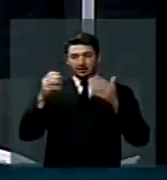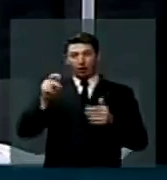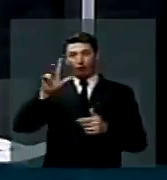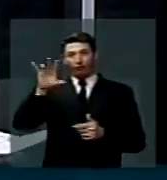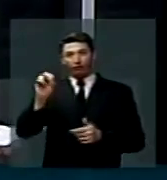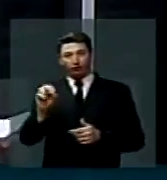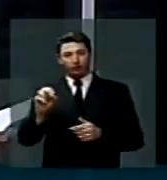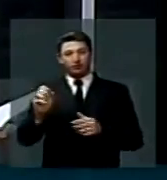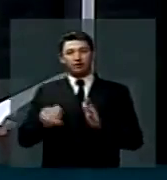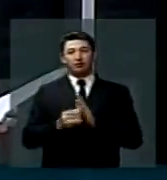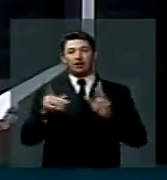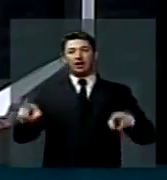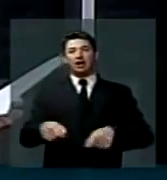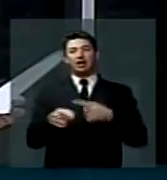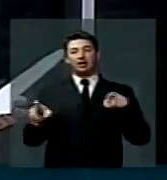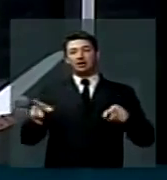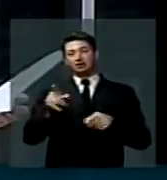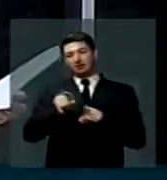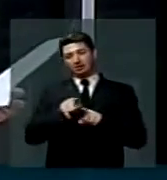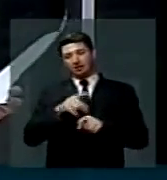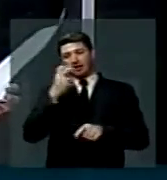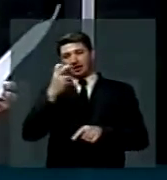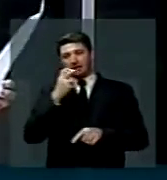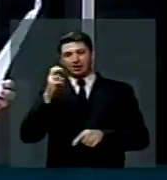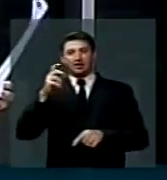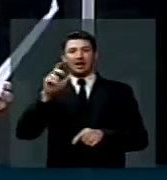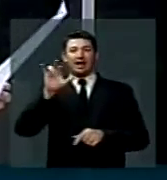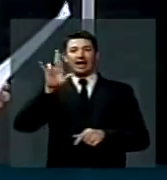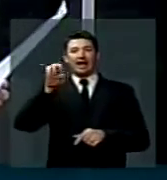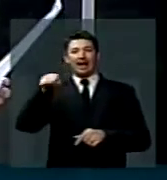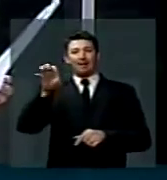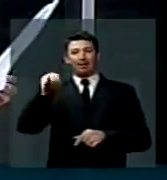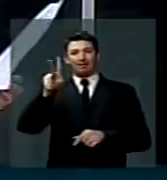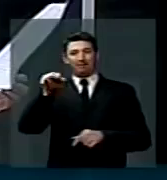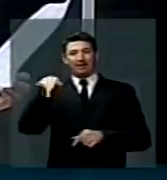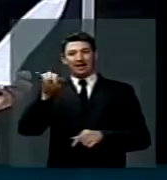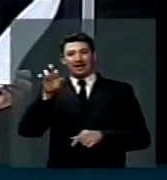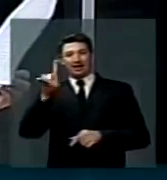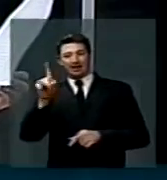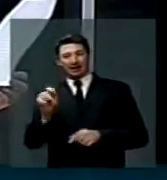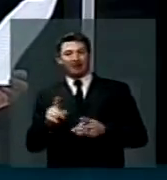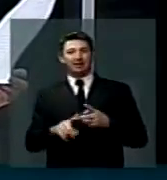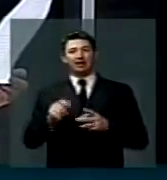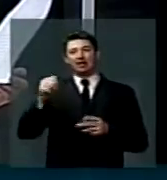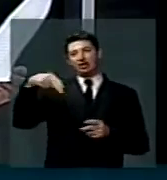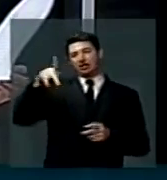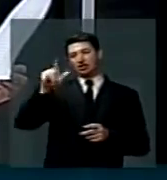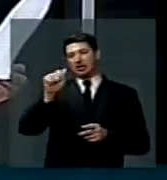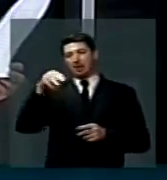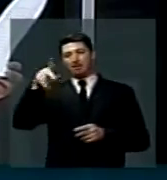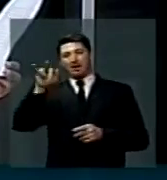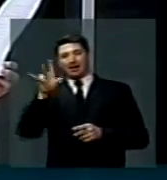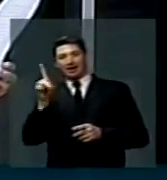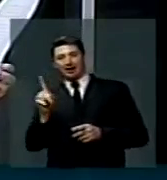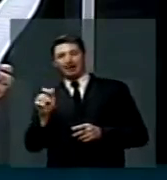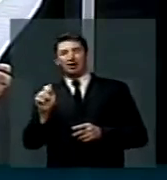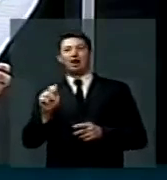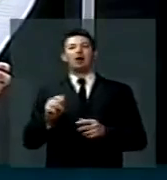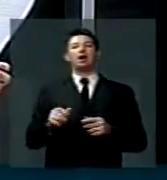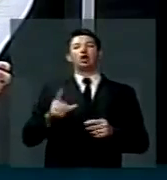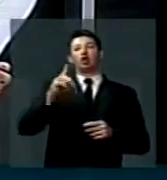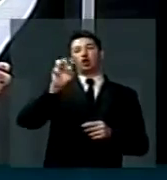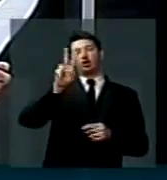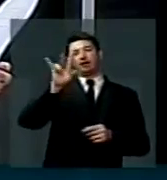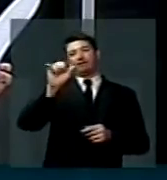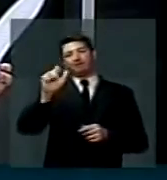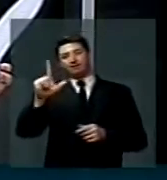de grandes orquestras e cantores como Carmen Miranda, Orlando Silva, Emilinha Borba, Ângela Maria, Dolores Duran, Dorival